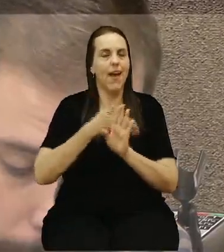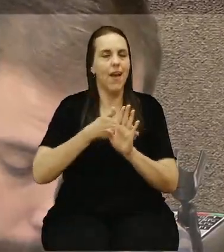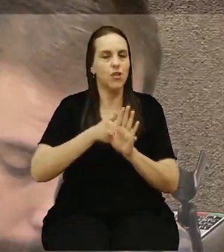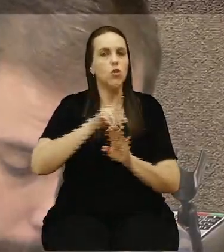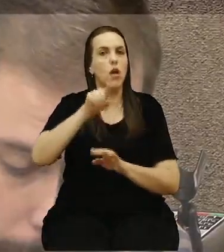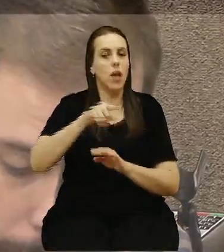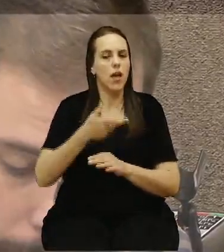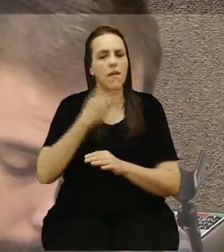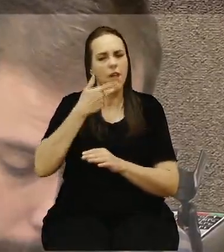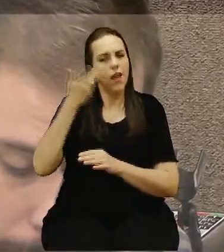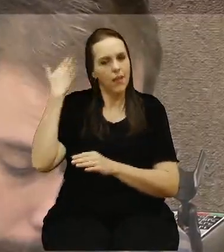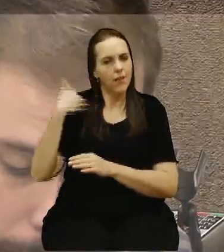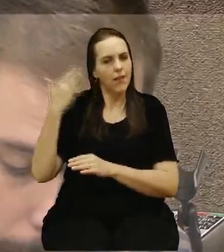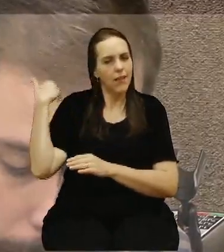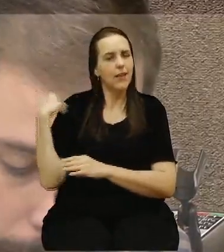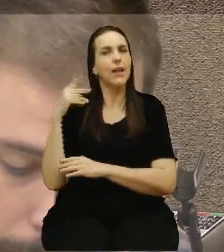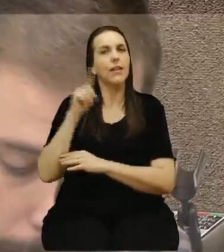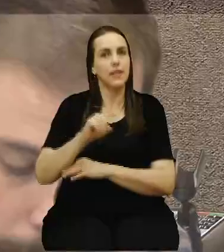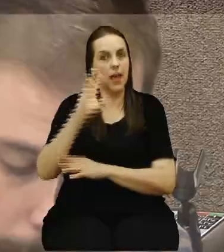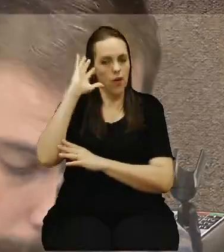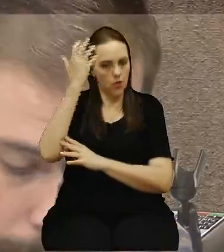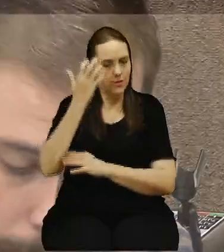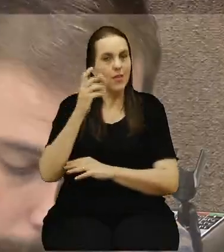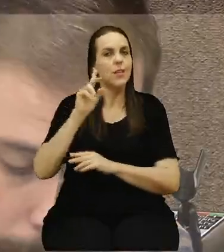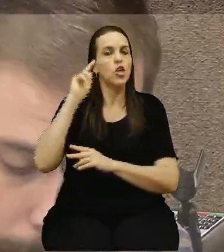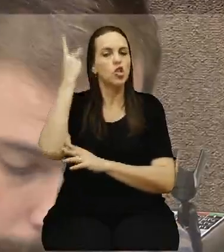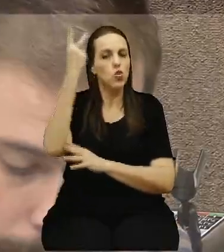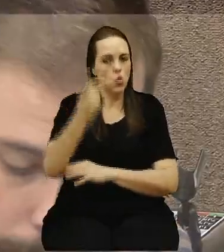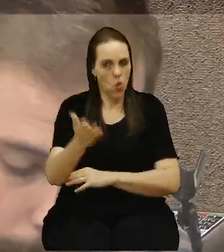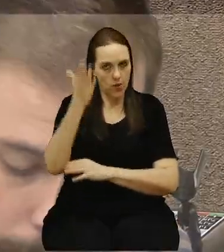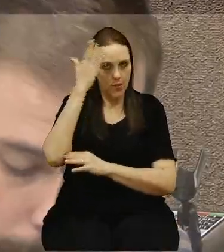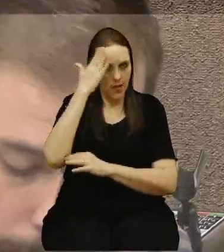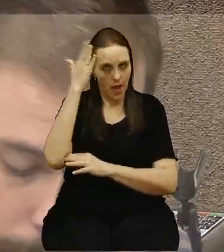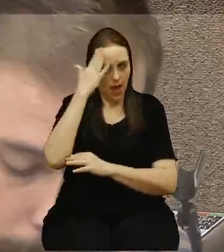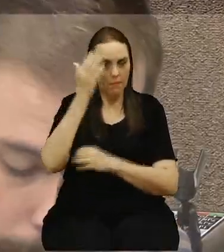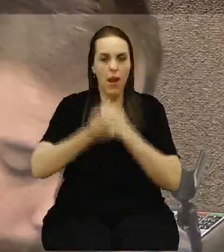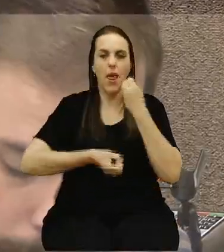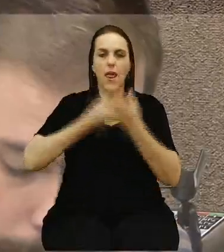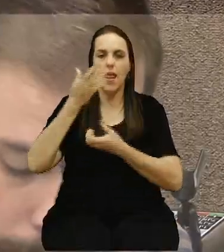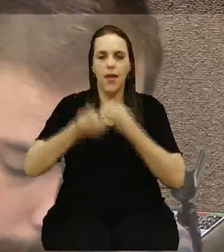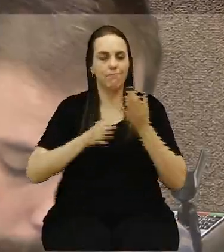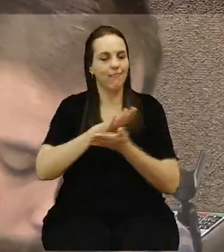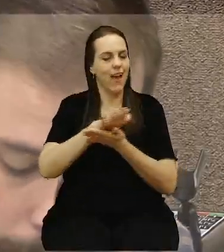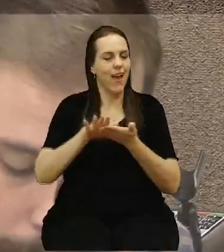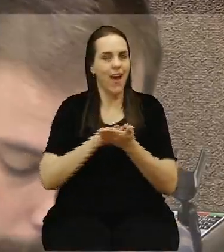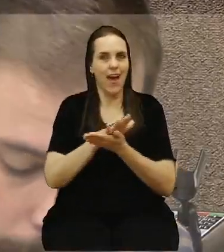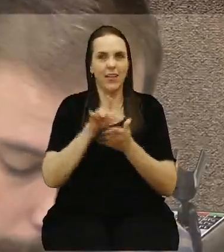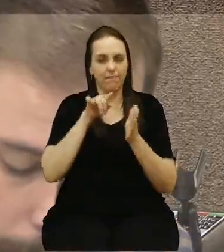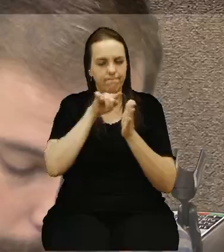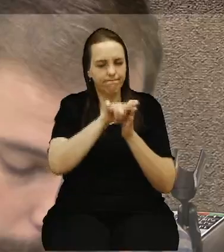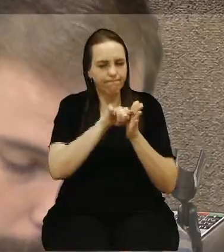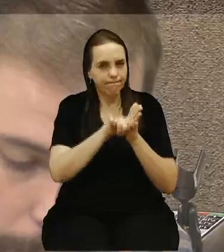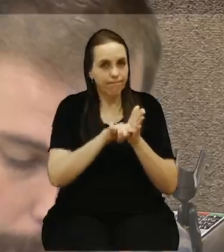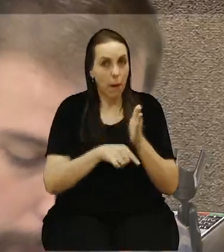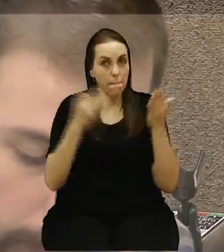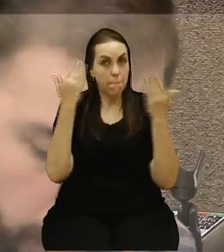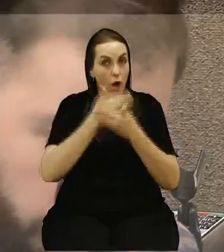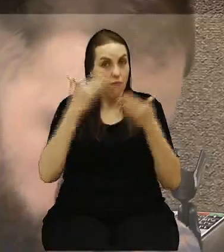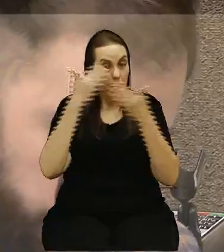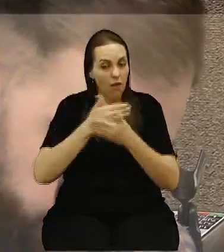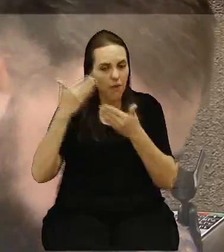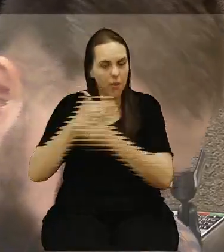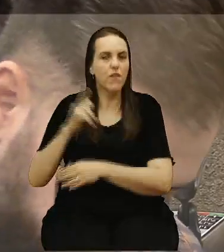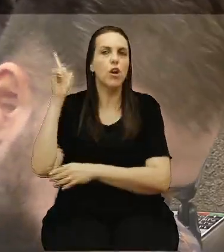quando aconteceu, então eu sabia da história, não trouxemos à tona até que se fizesse, enfim, né? Se tivessem provas. Se tivessem